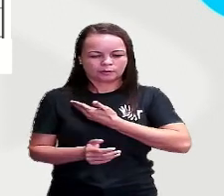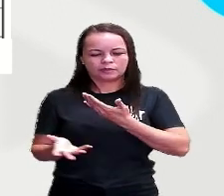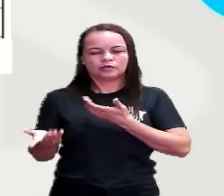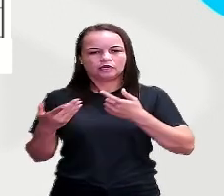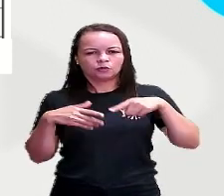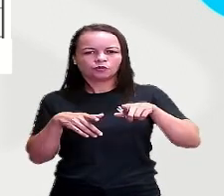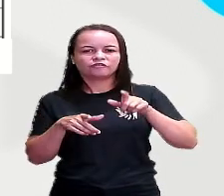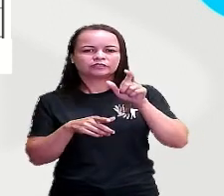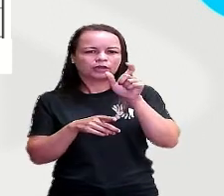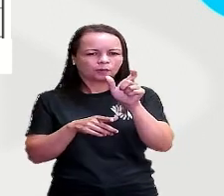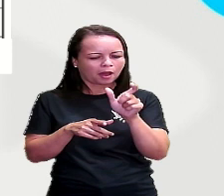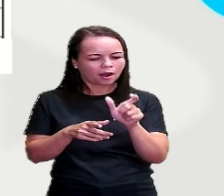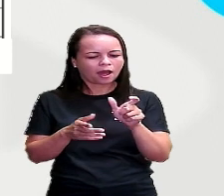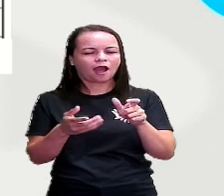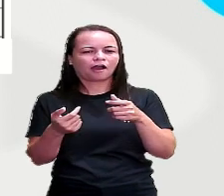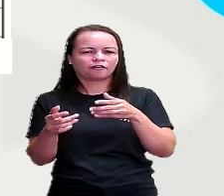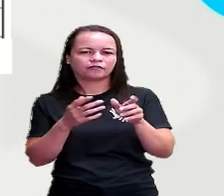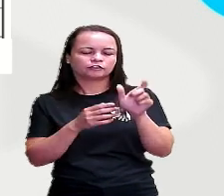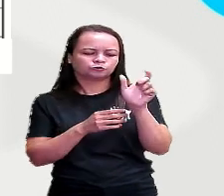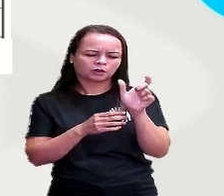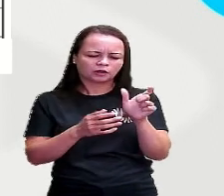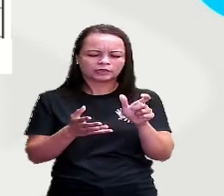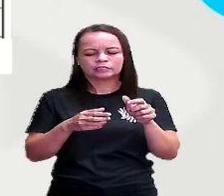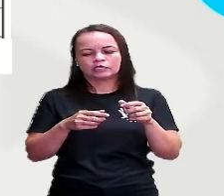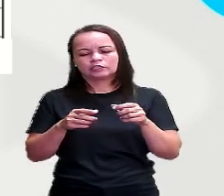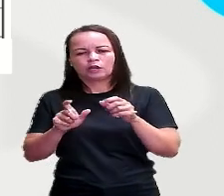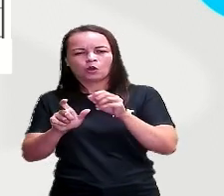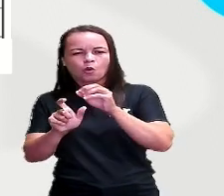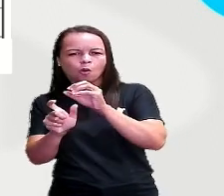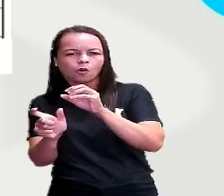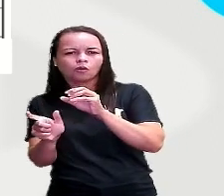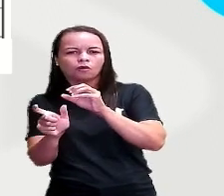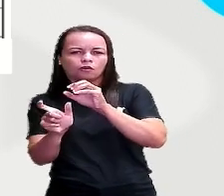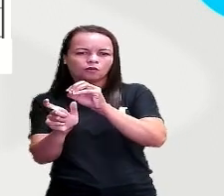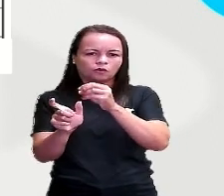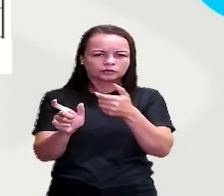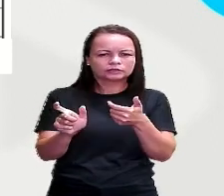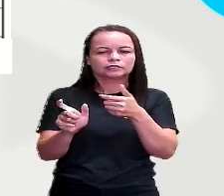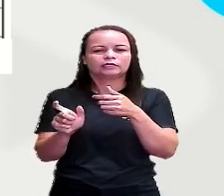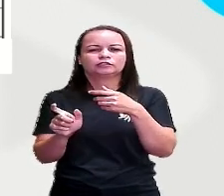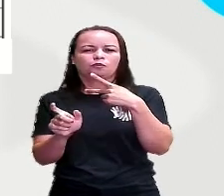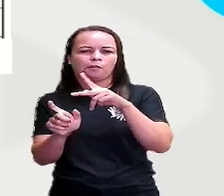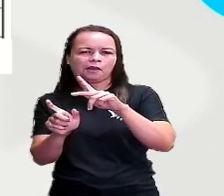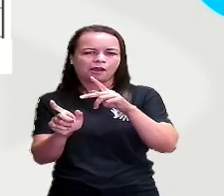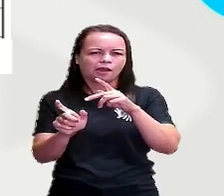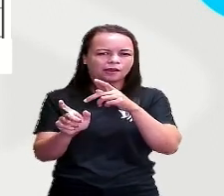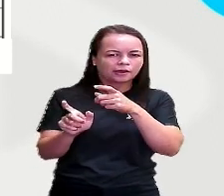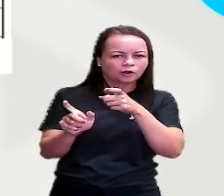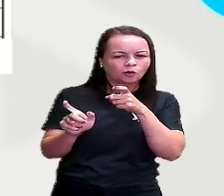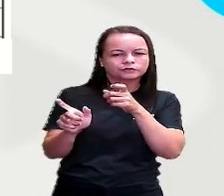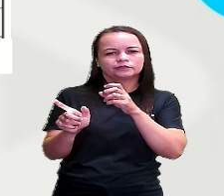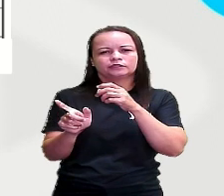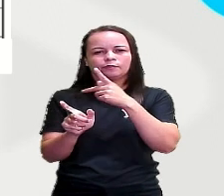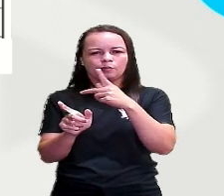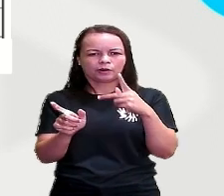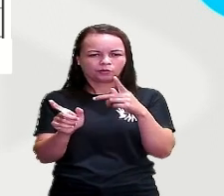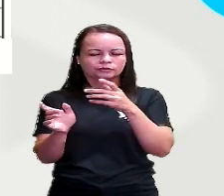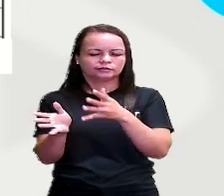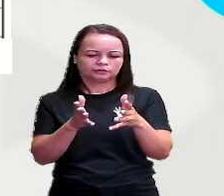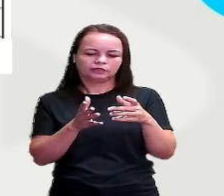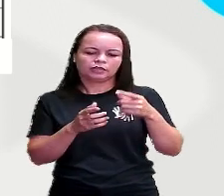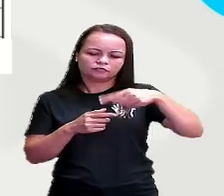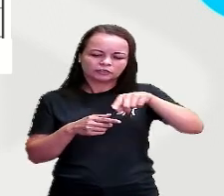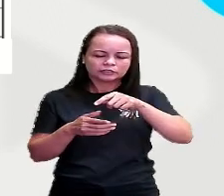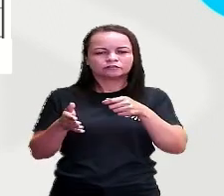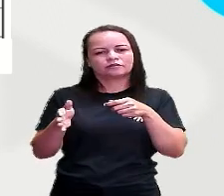o outro, né? Pega lá umas palavras oxítonas, paroxítonas, proparoxítonas. Um faz ditado para o outro, você vai, corrige,